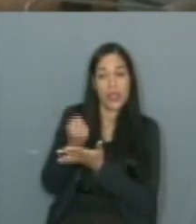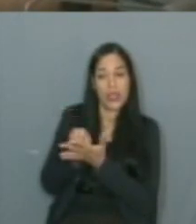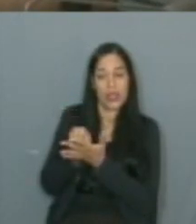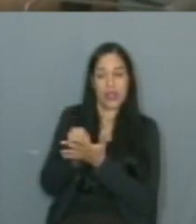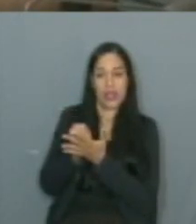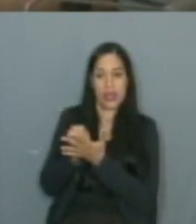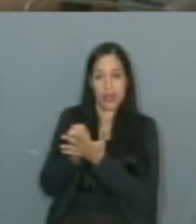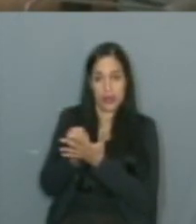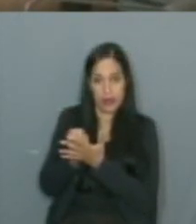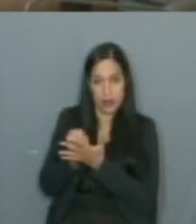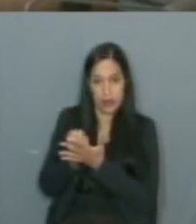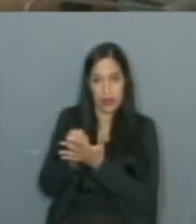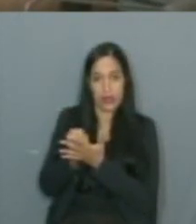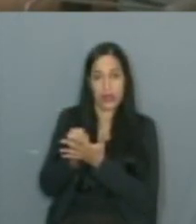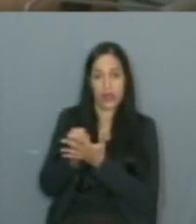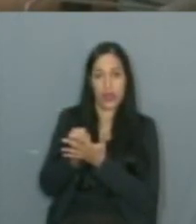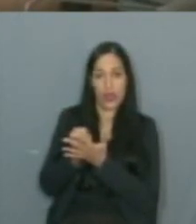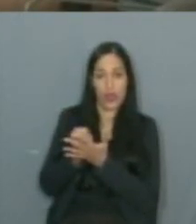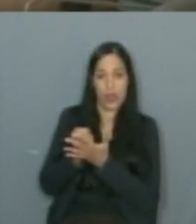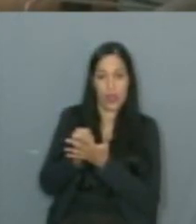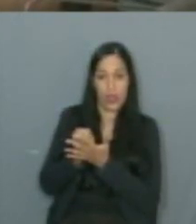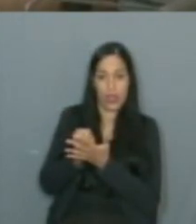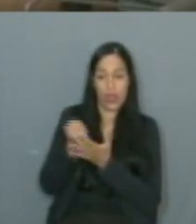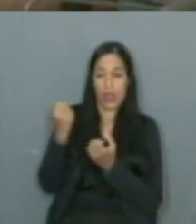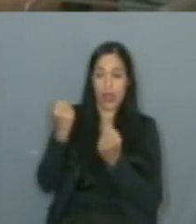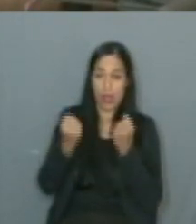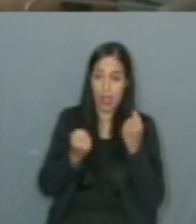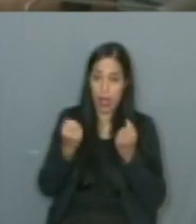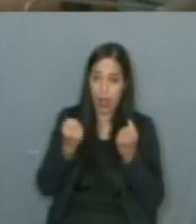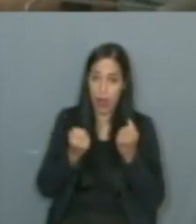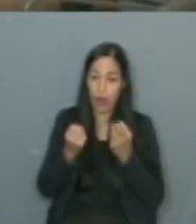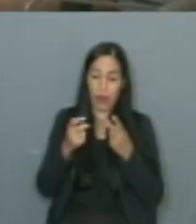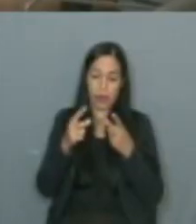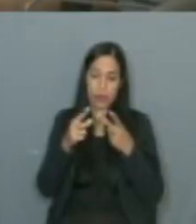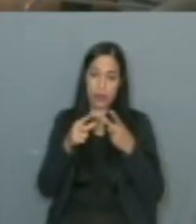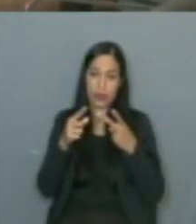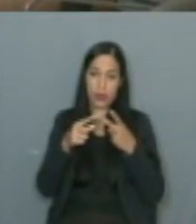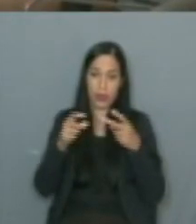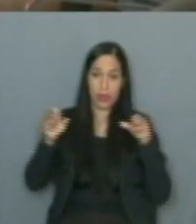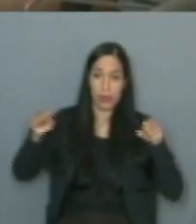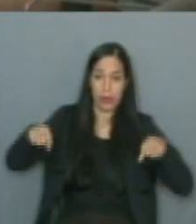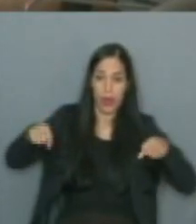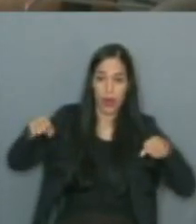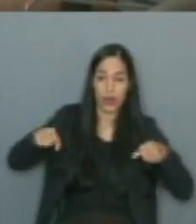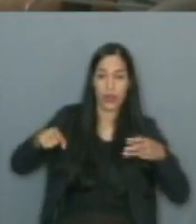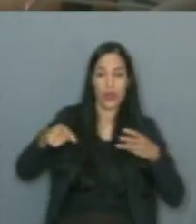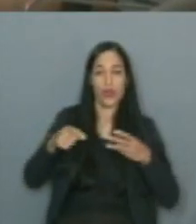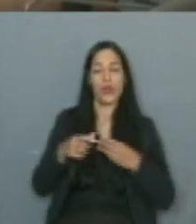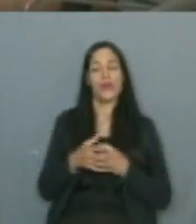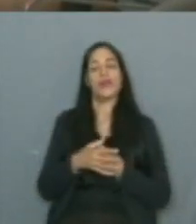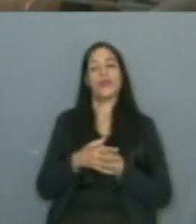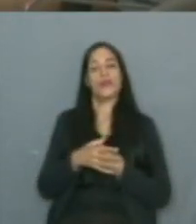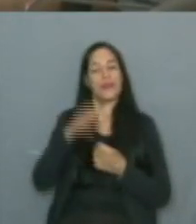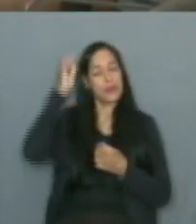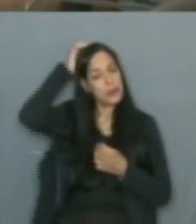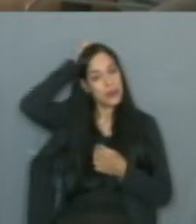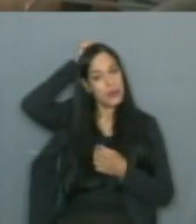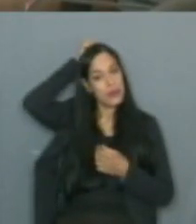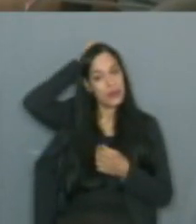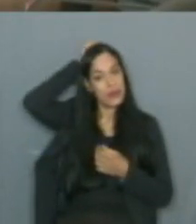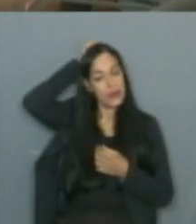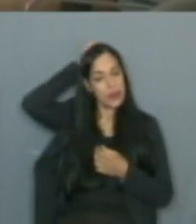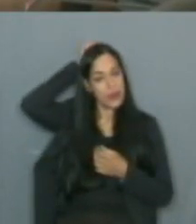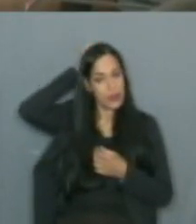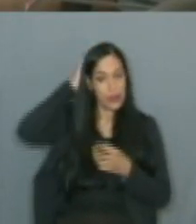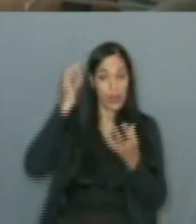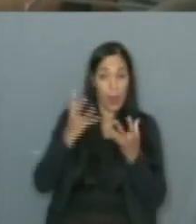aplicativos, tanto de carros como de motos, e que muitas pessoas estão